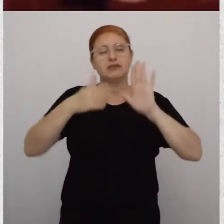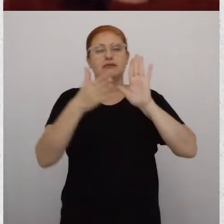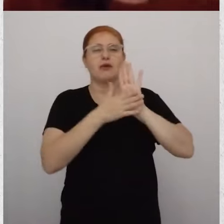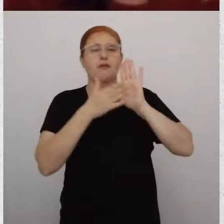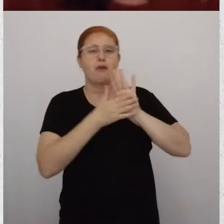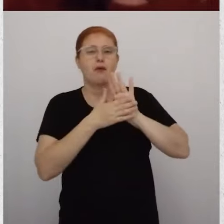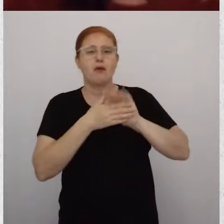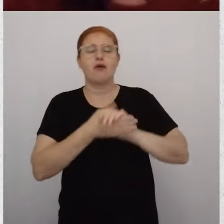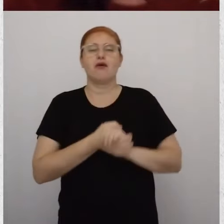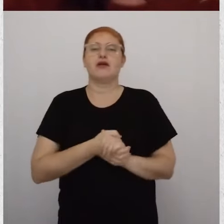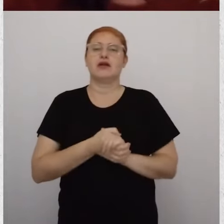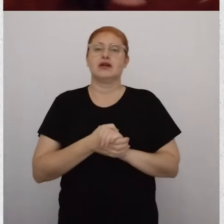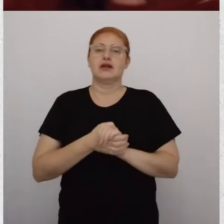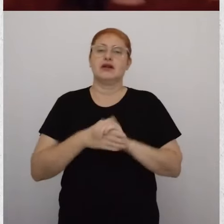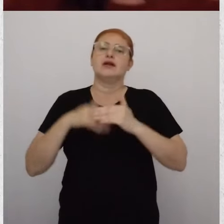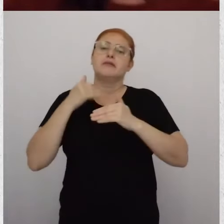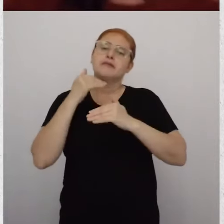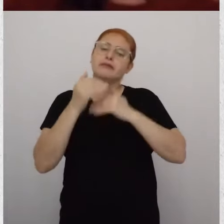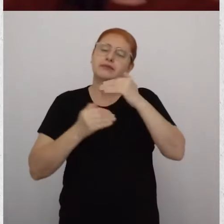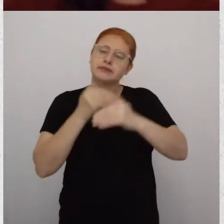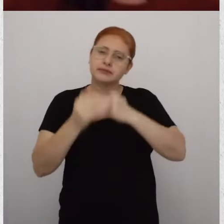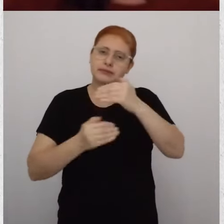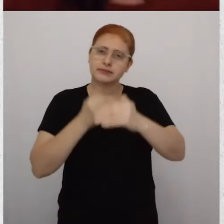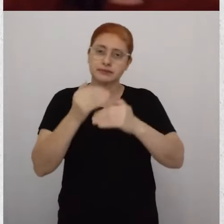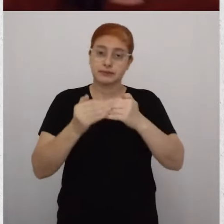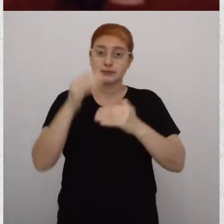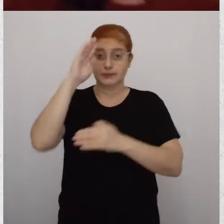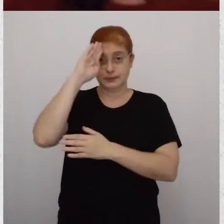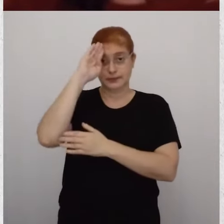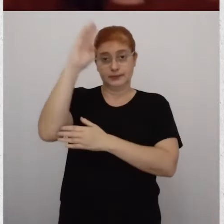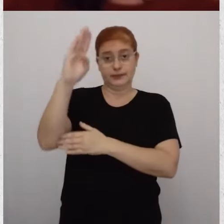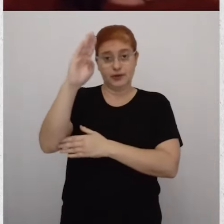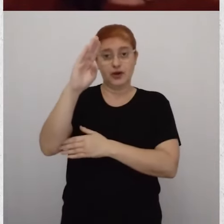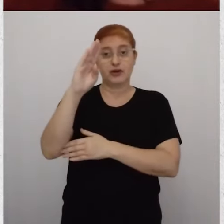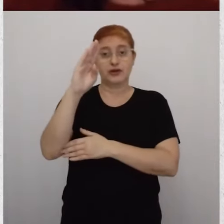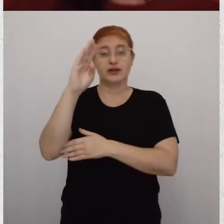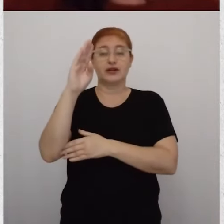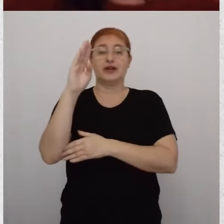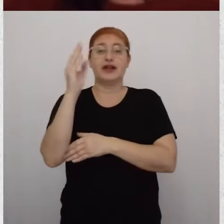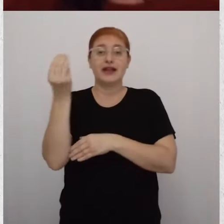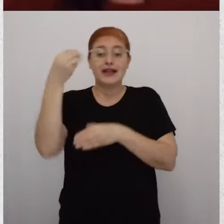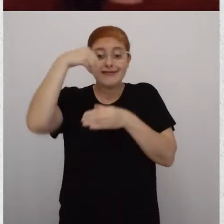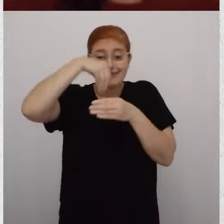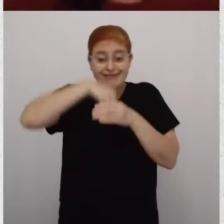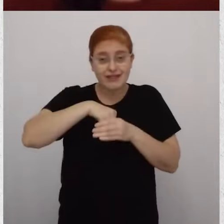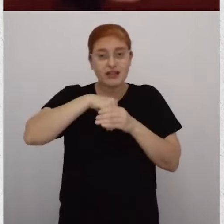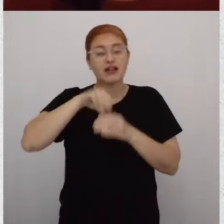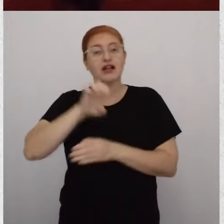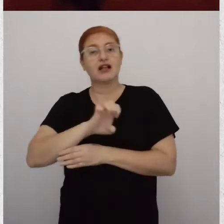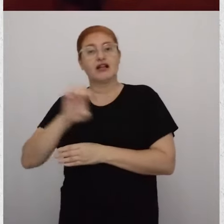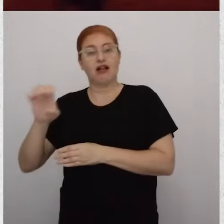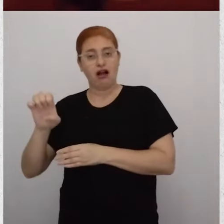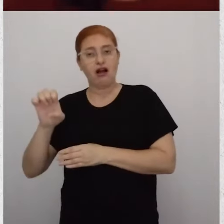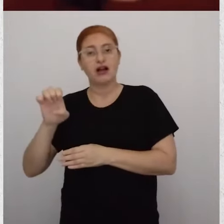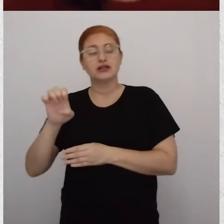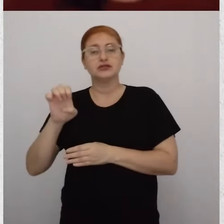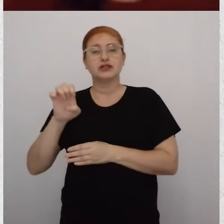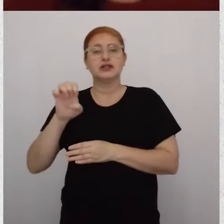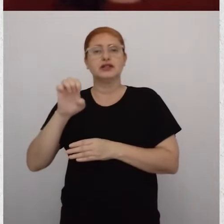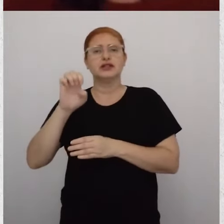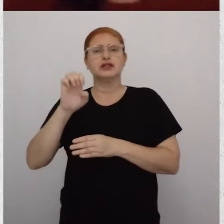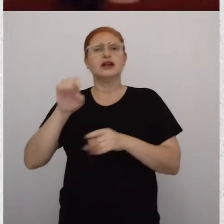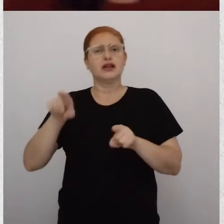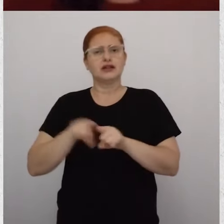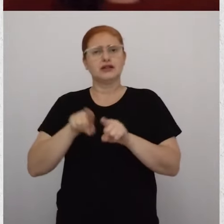pautas, os processos hegemônicos no interior da esquerda, que transcendem a cidade do